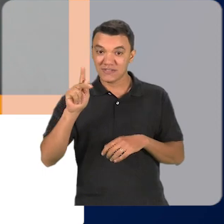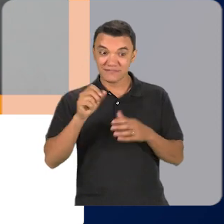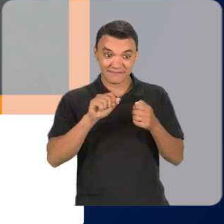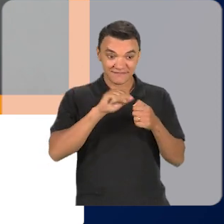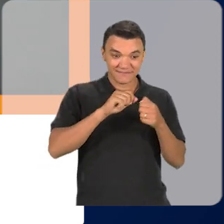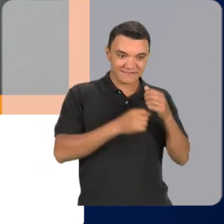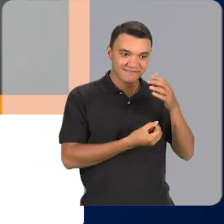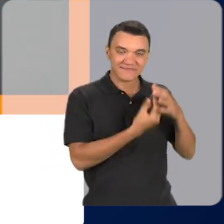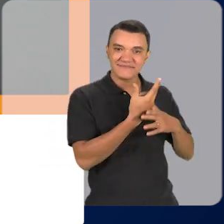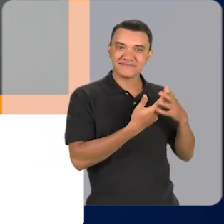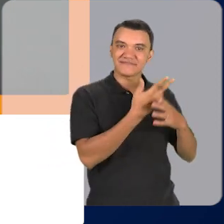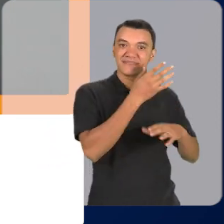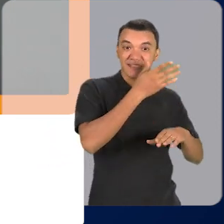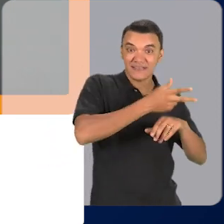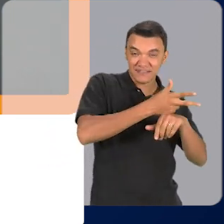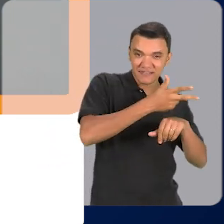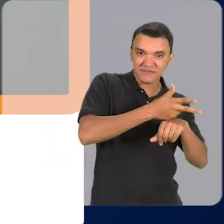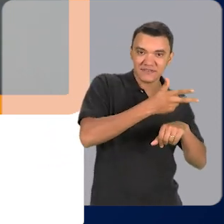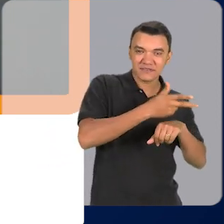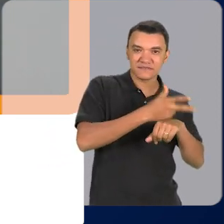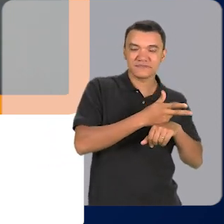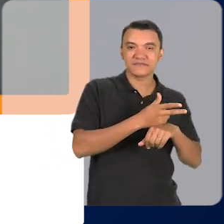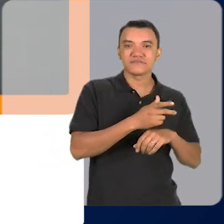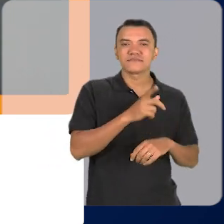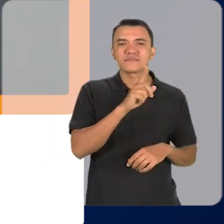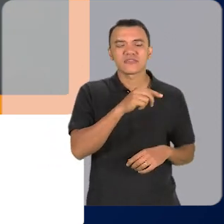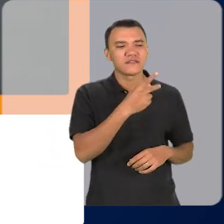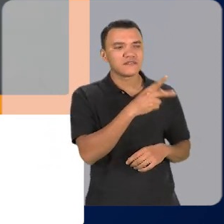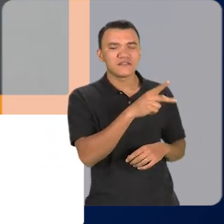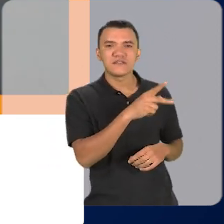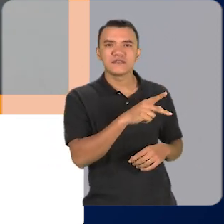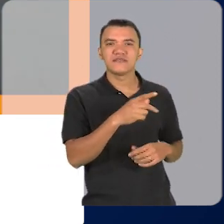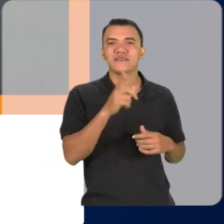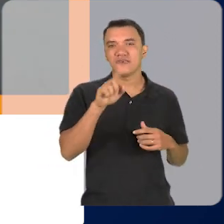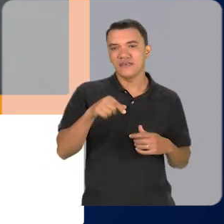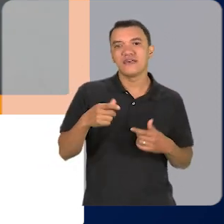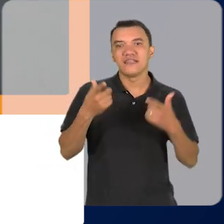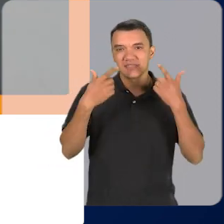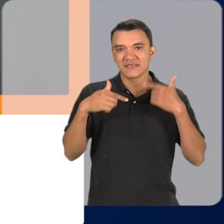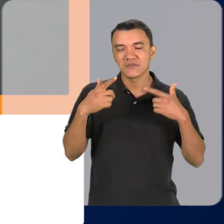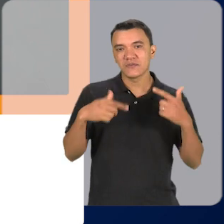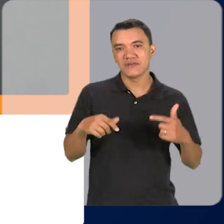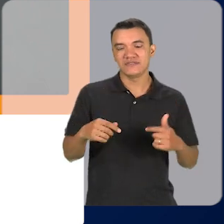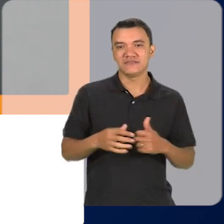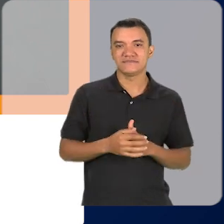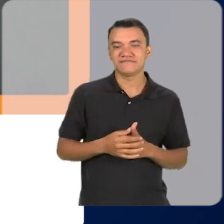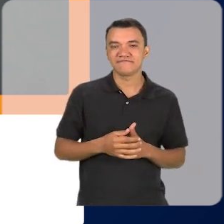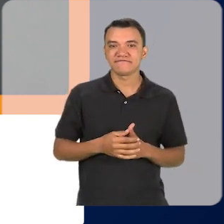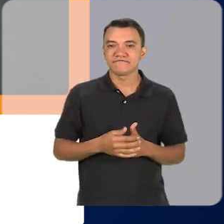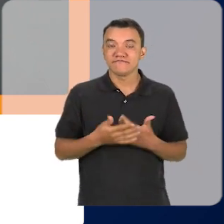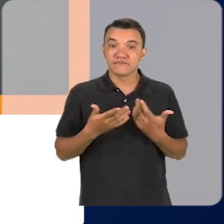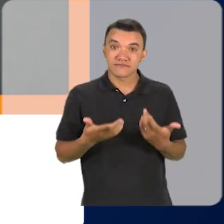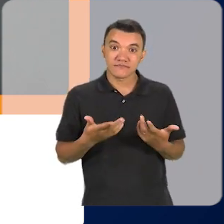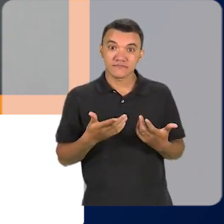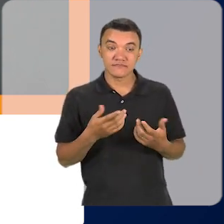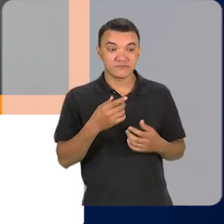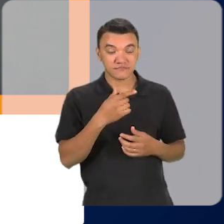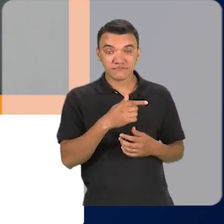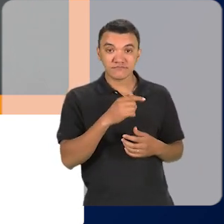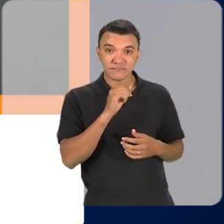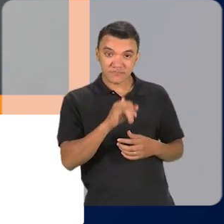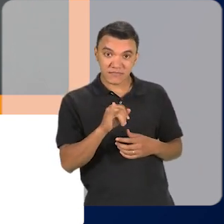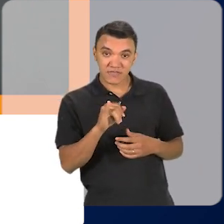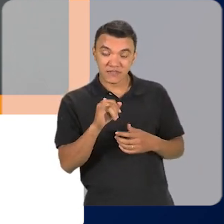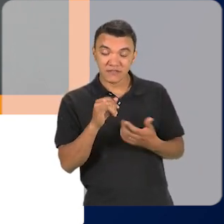muito... A essência é a linguagem, então não vai ter TikTok se não tiver uma linguagem. E eu